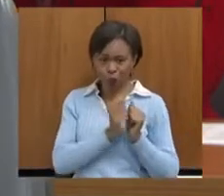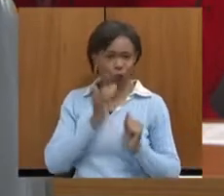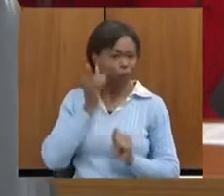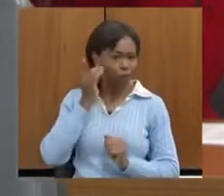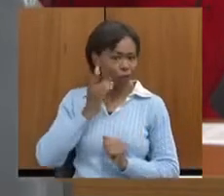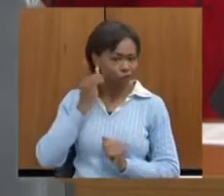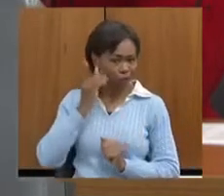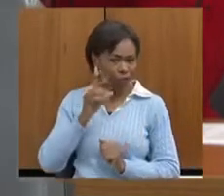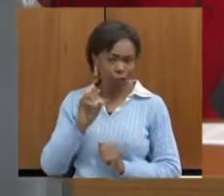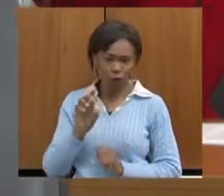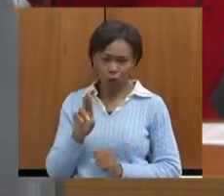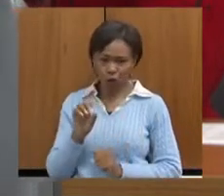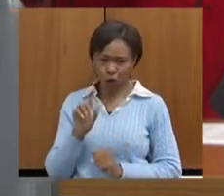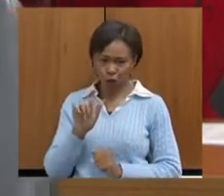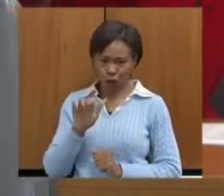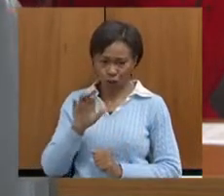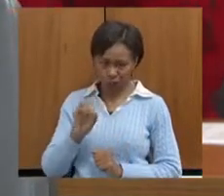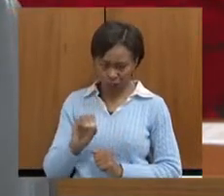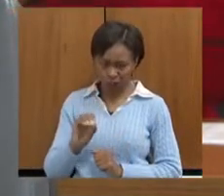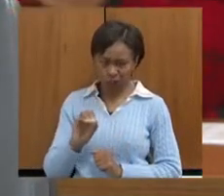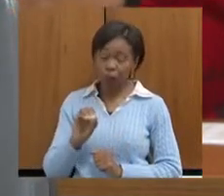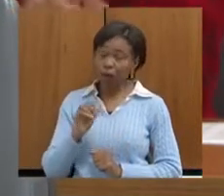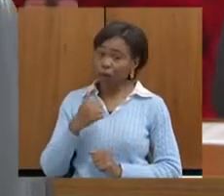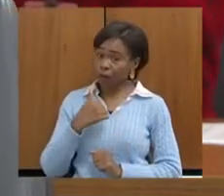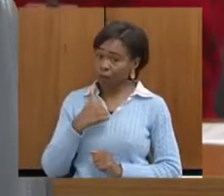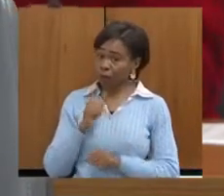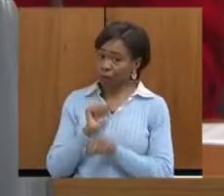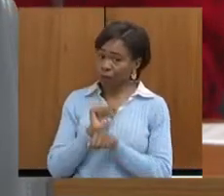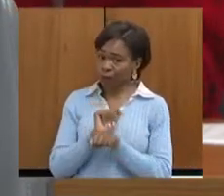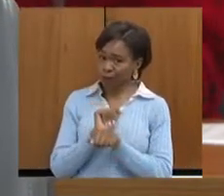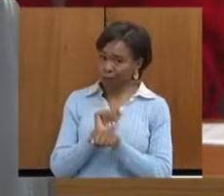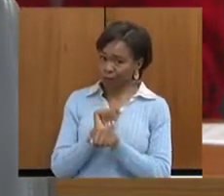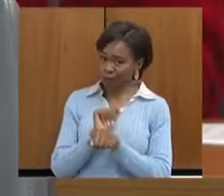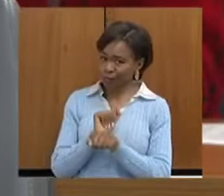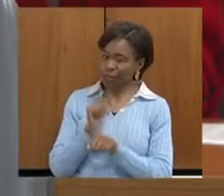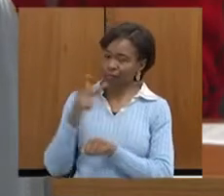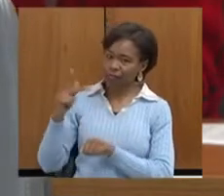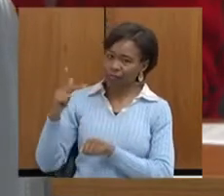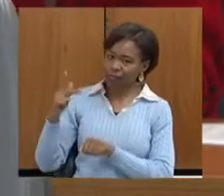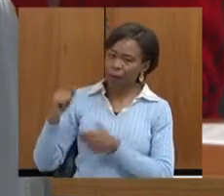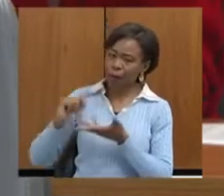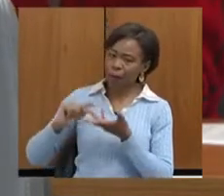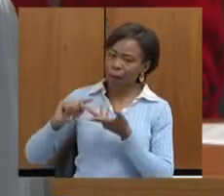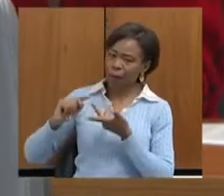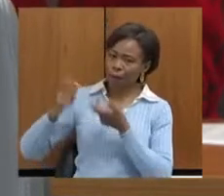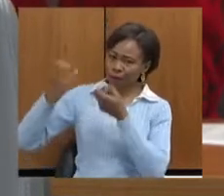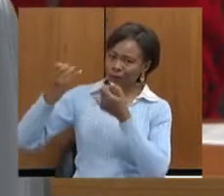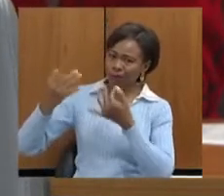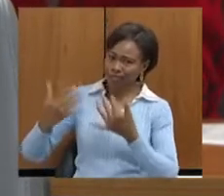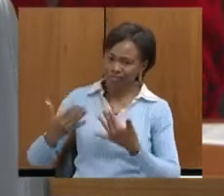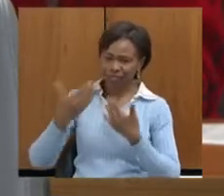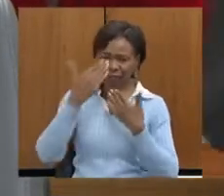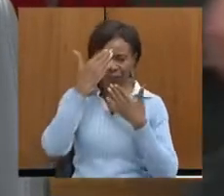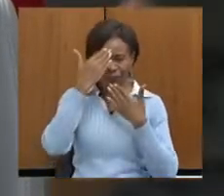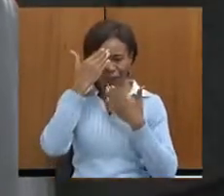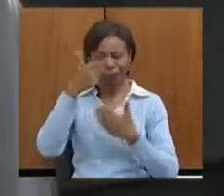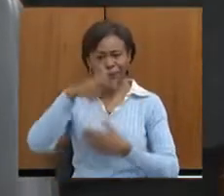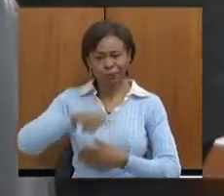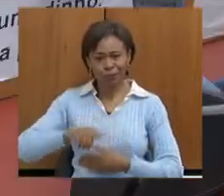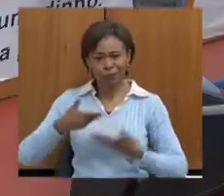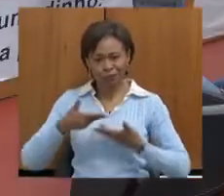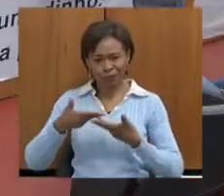guardar essas observações mas densos para a próxima sala e agradecer de novo convite